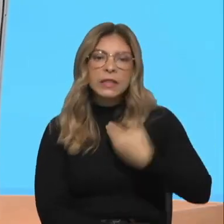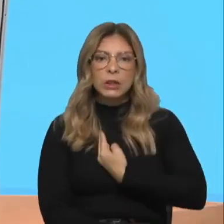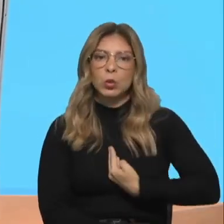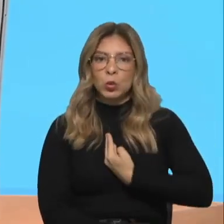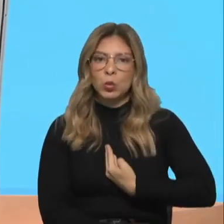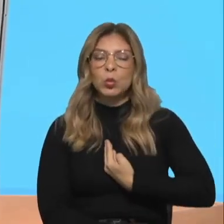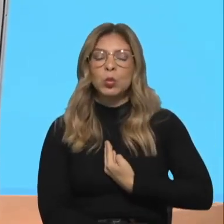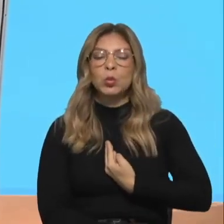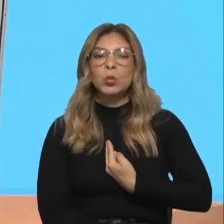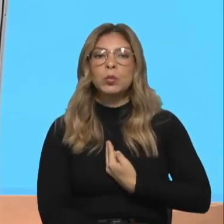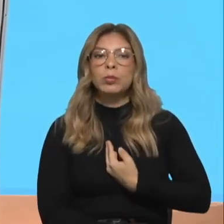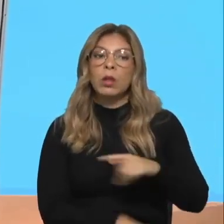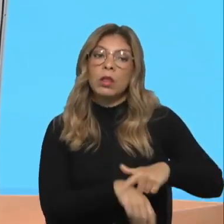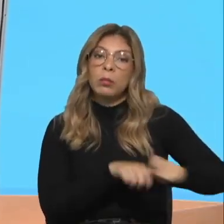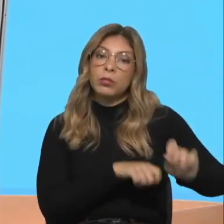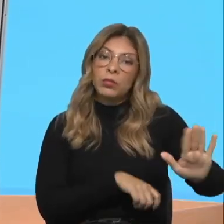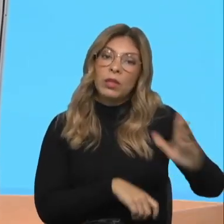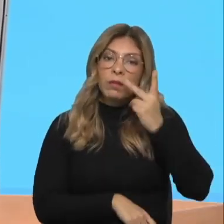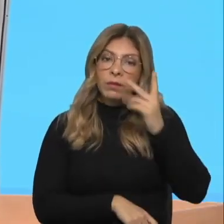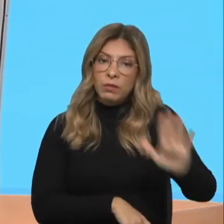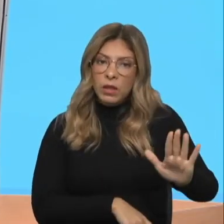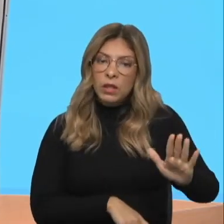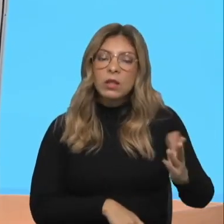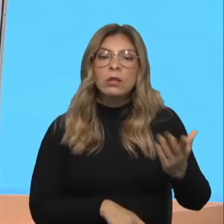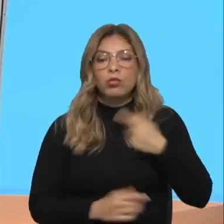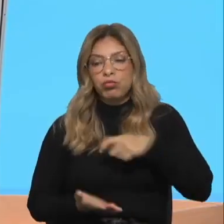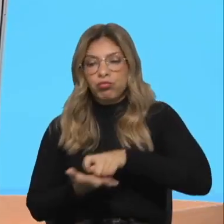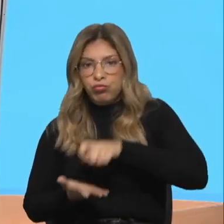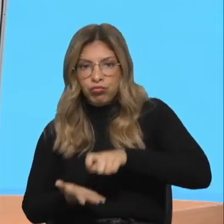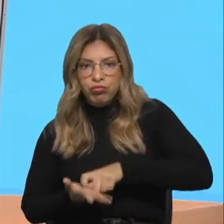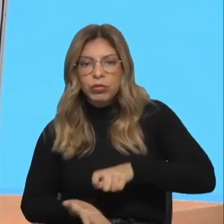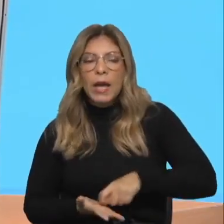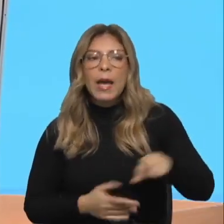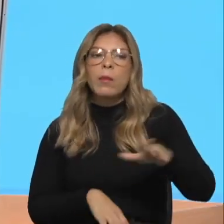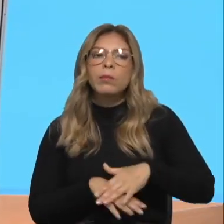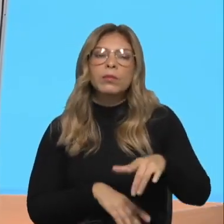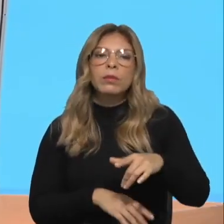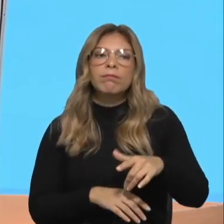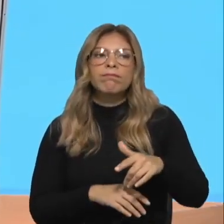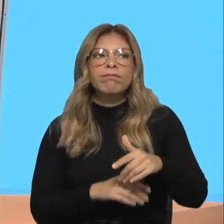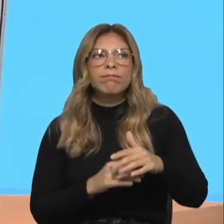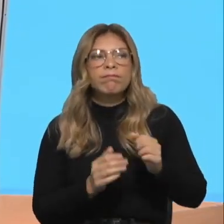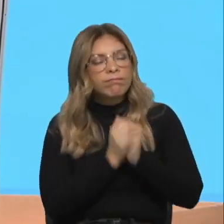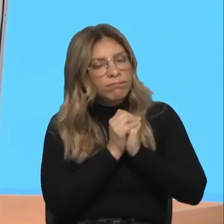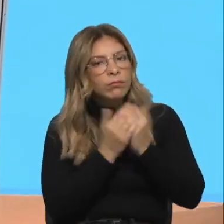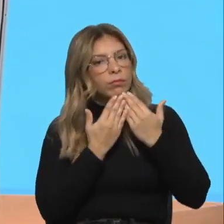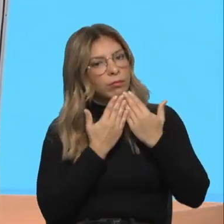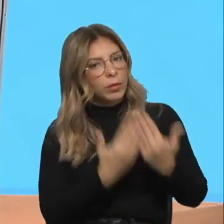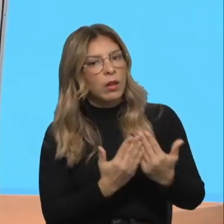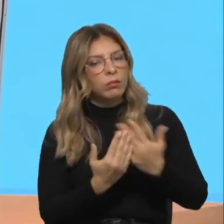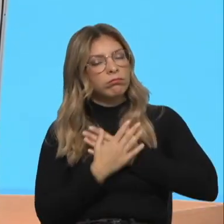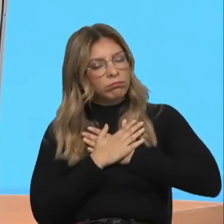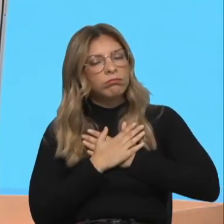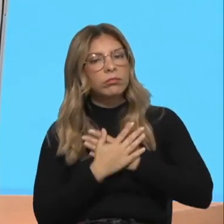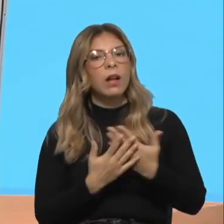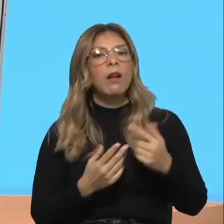também a dedicatória ao Papa Francisco é uma espécie de sinal de gratidão, de facto, de gratidão pessoal, mas também como